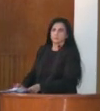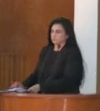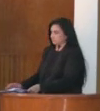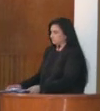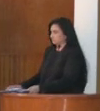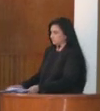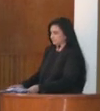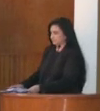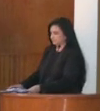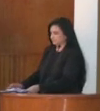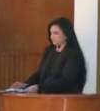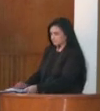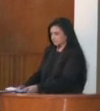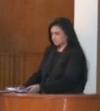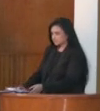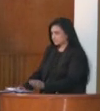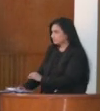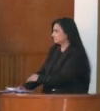efetivo,